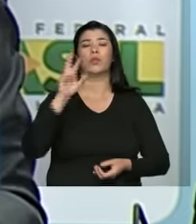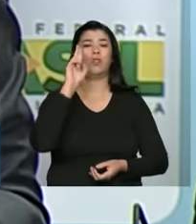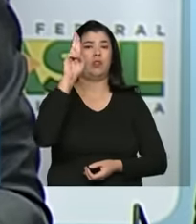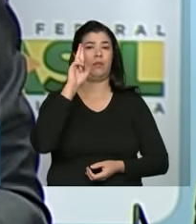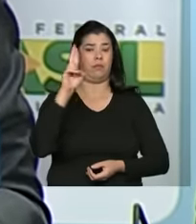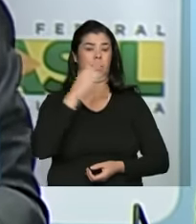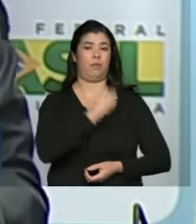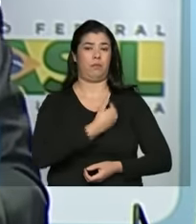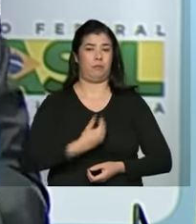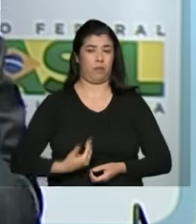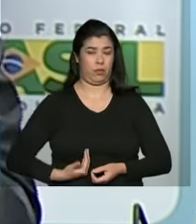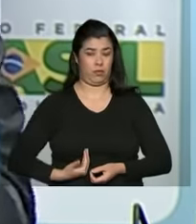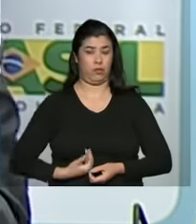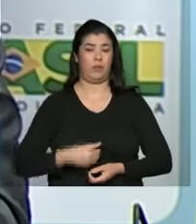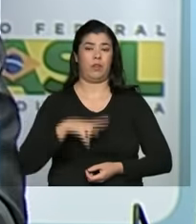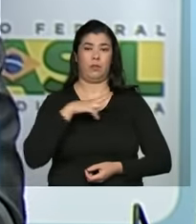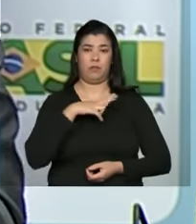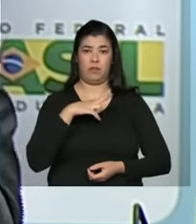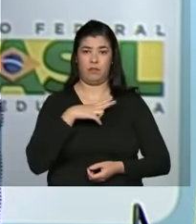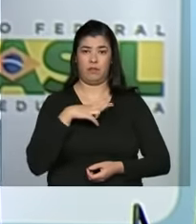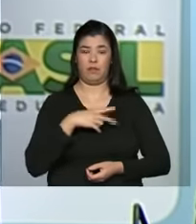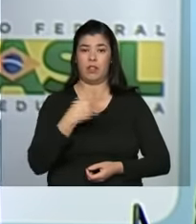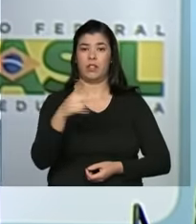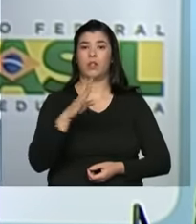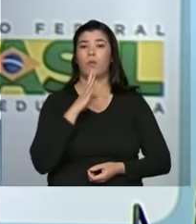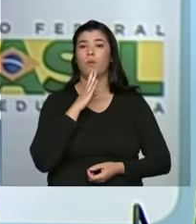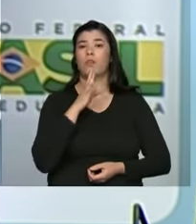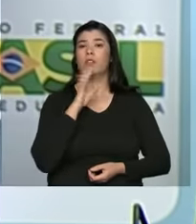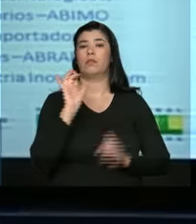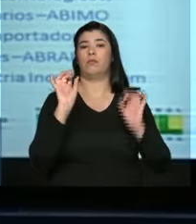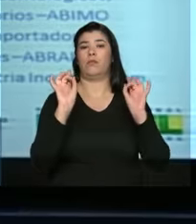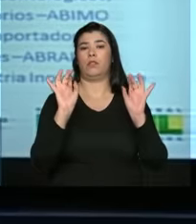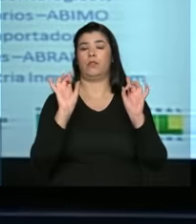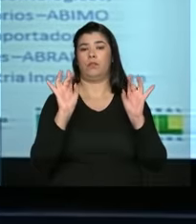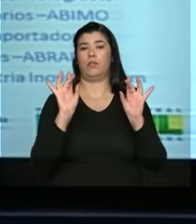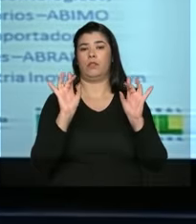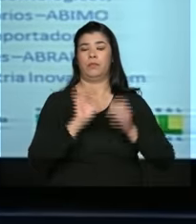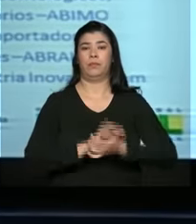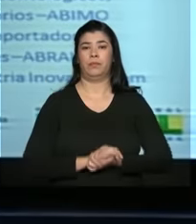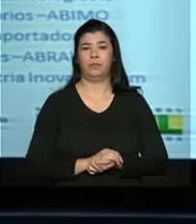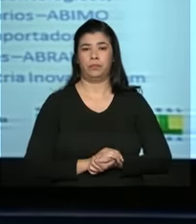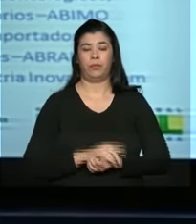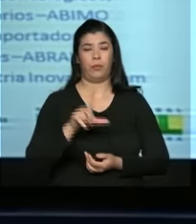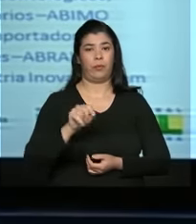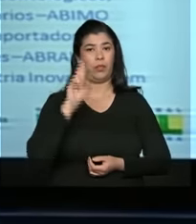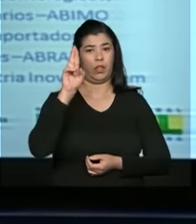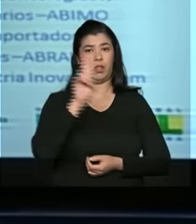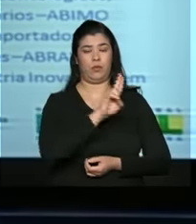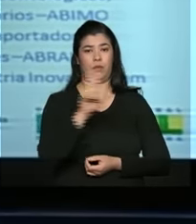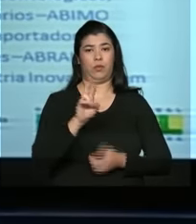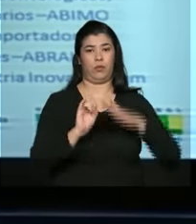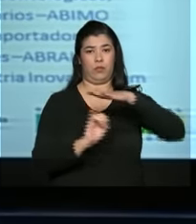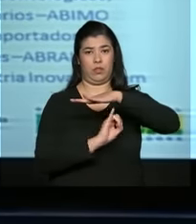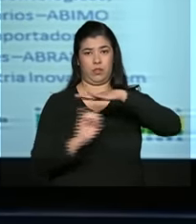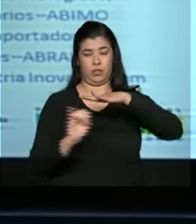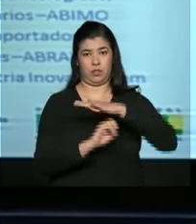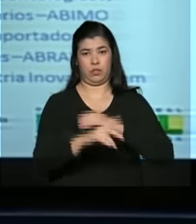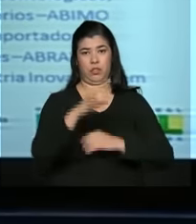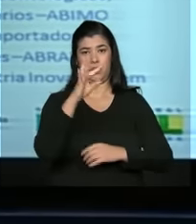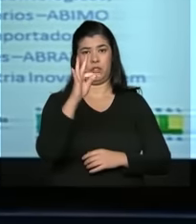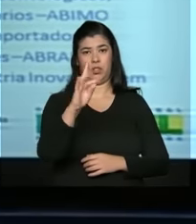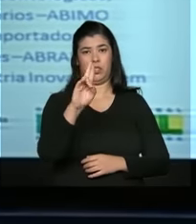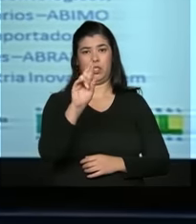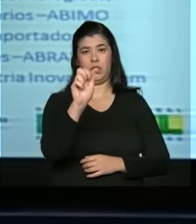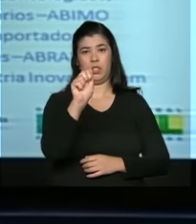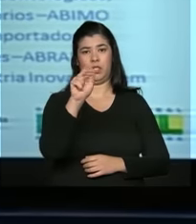públicas e privadas e de especialistas e eu quero aqui destacar eh o Instituto Nacional de trauma ortopedia o